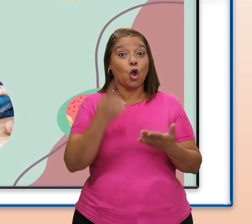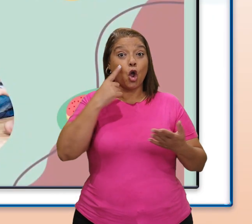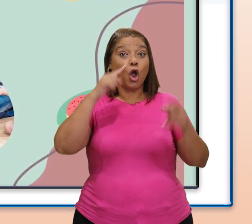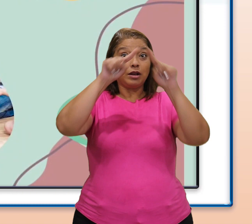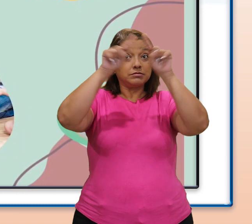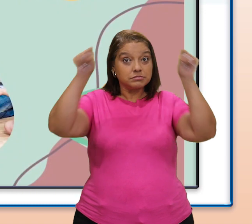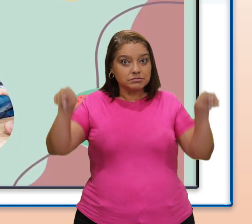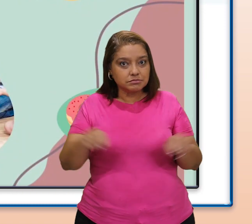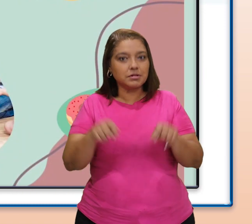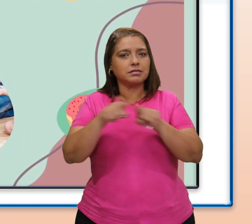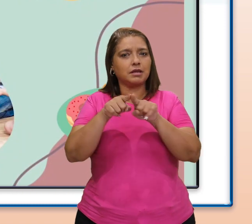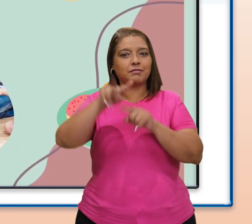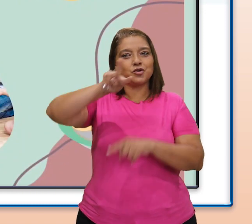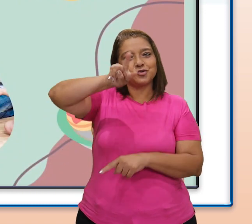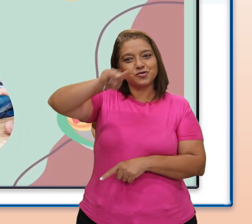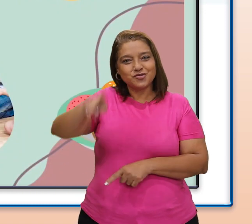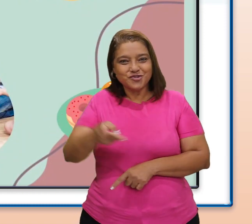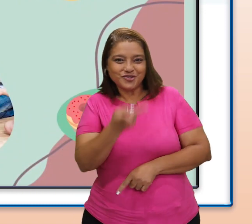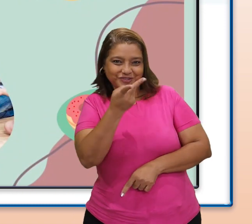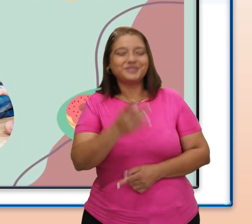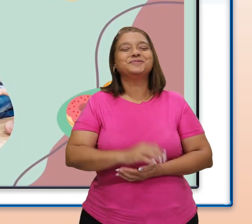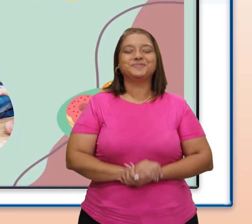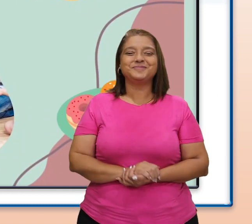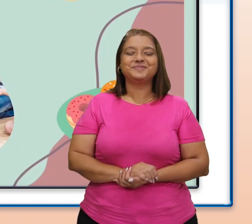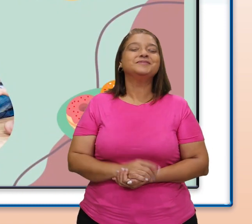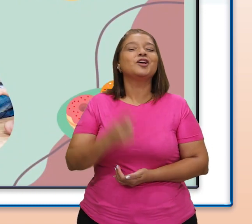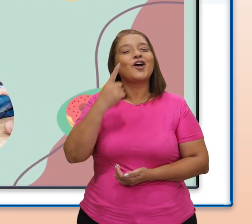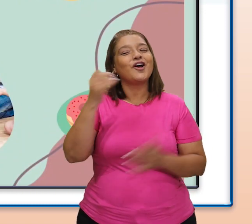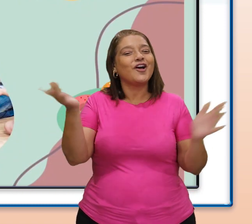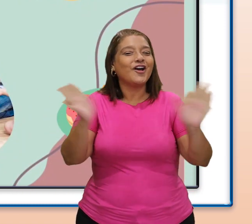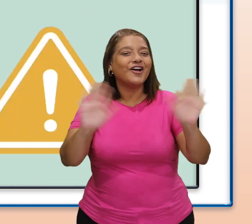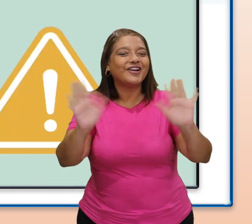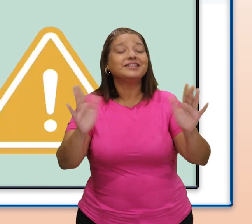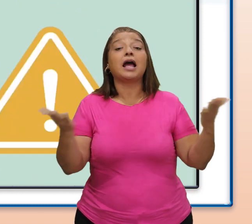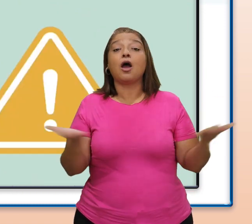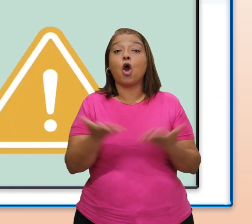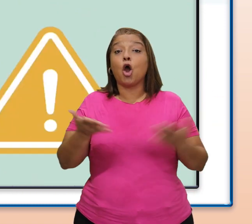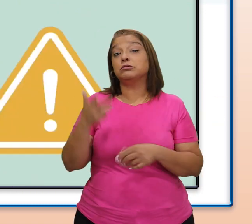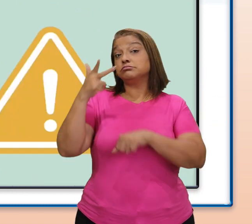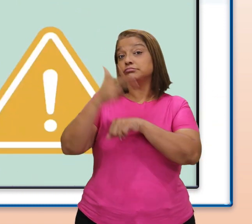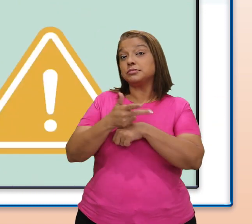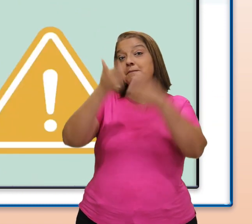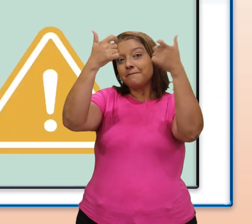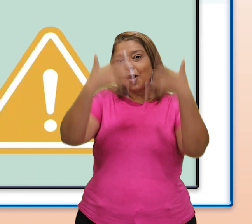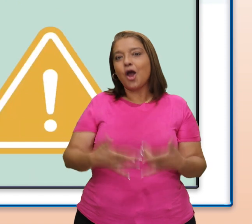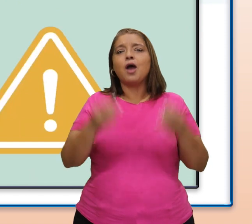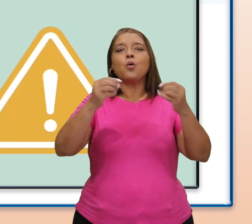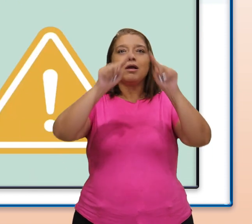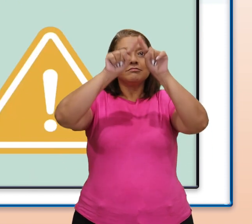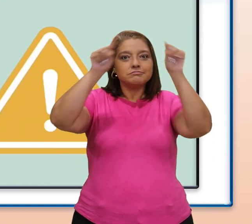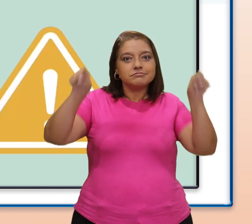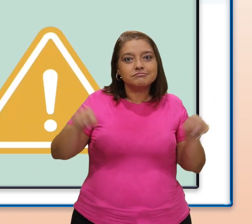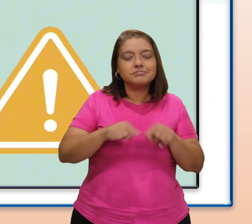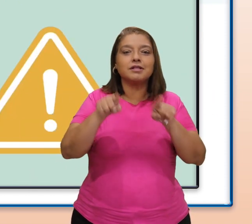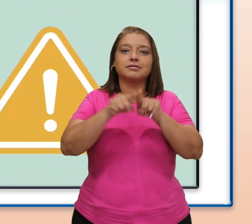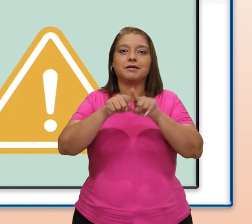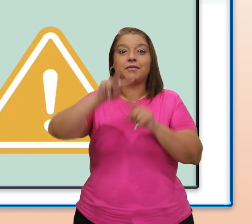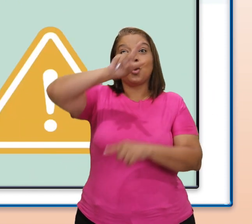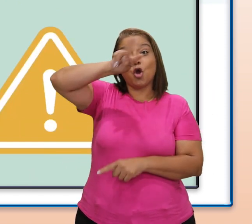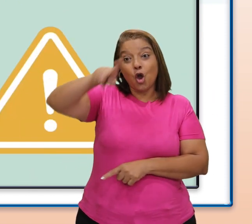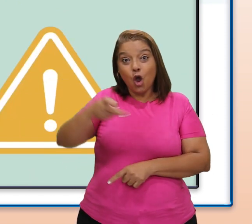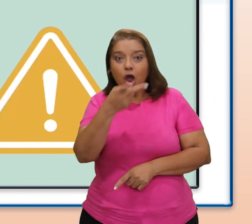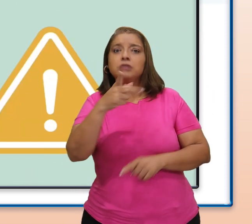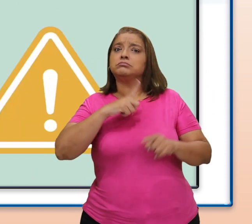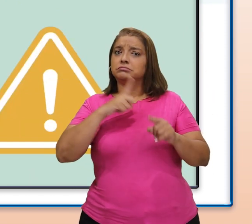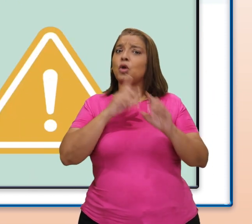Círculo e circunferência. Olá, pessoal! Nessa videoaula vamos falar sobre círculo e circunferência, dois